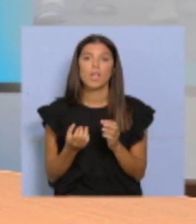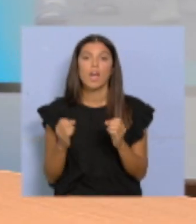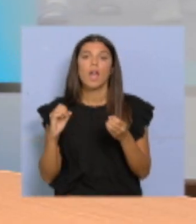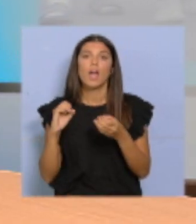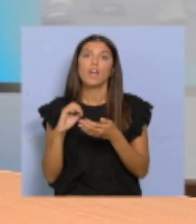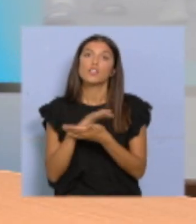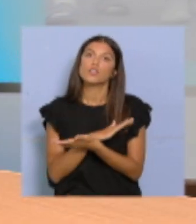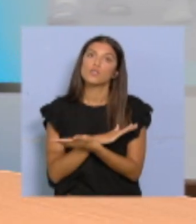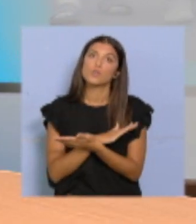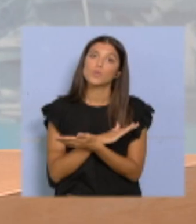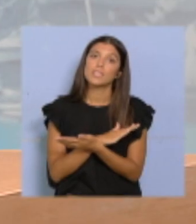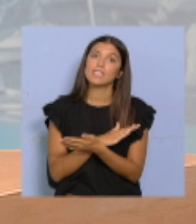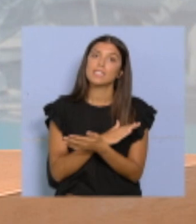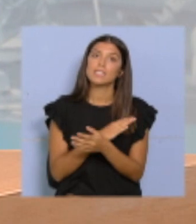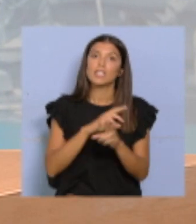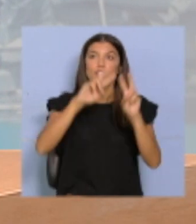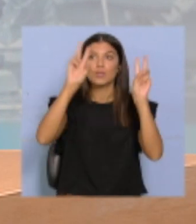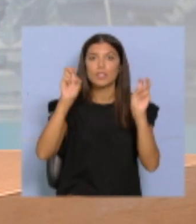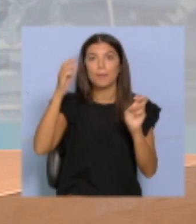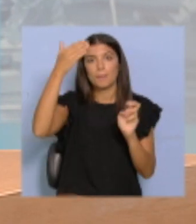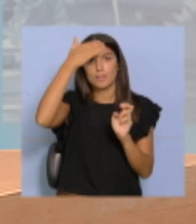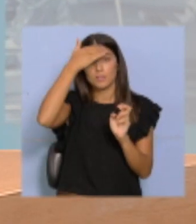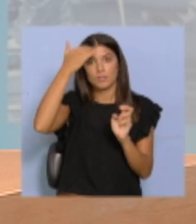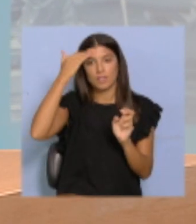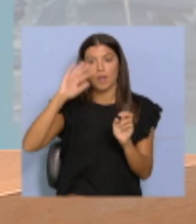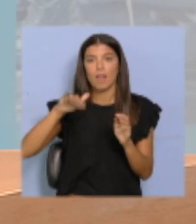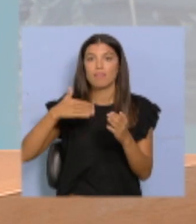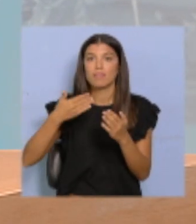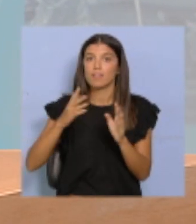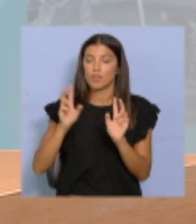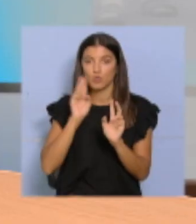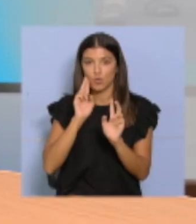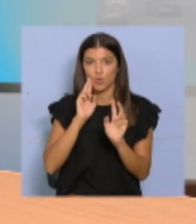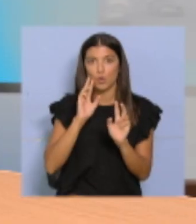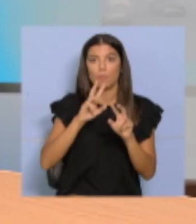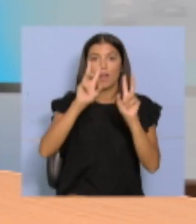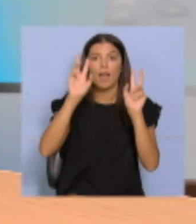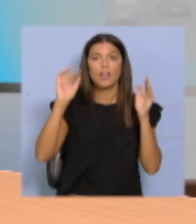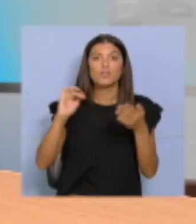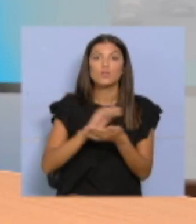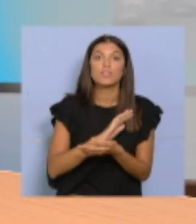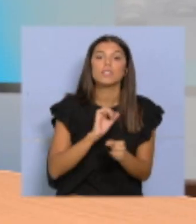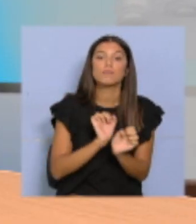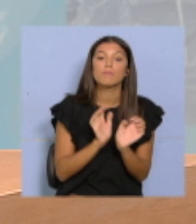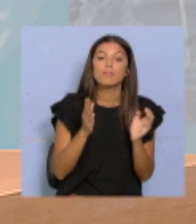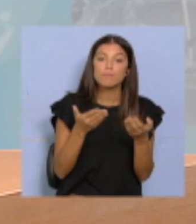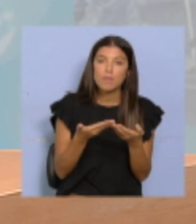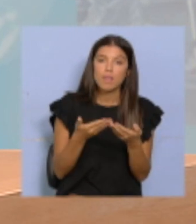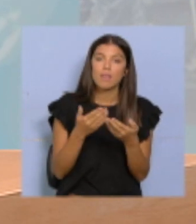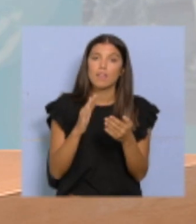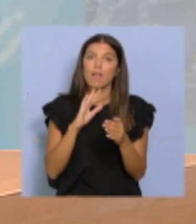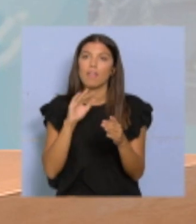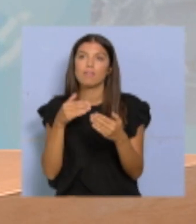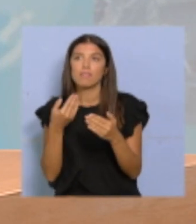ansiedade? As notícias sobre saúde mental... sobre pandemia, queria perguntar. Se geram mais saúde... Se geram mais